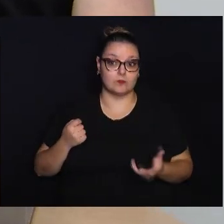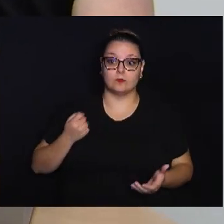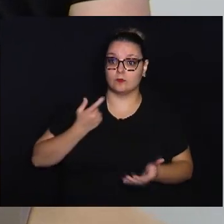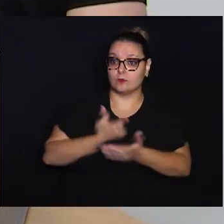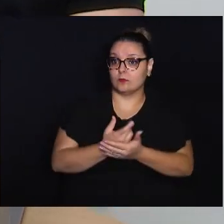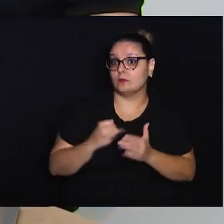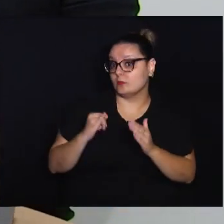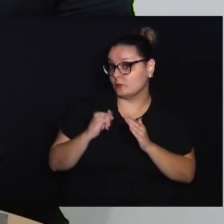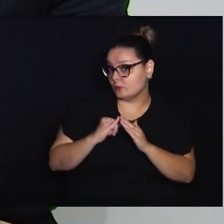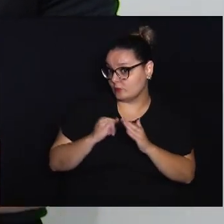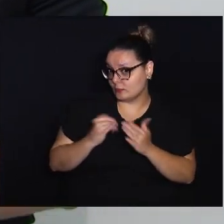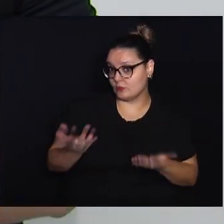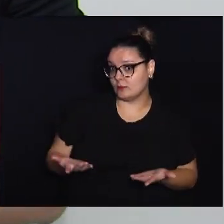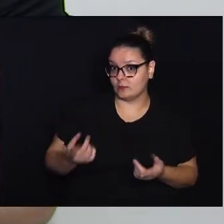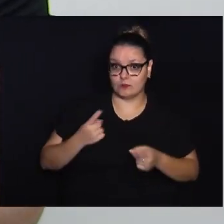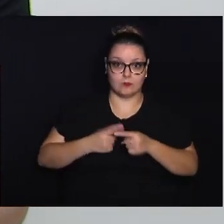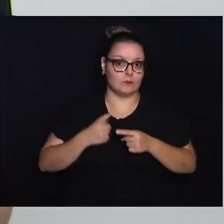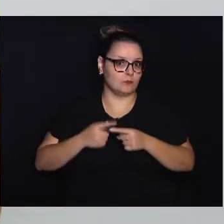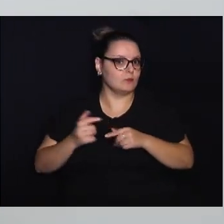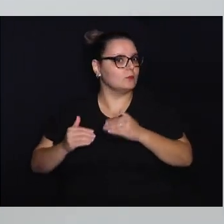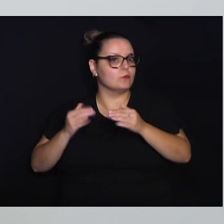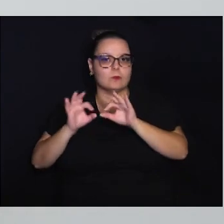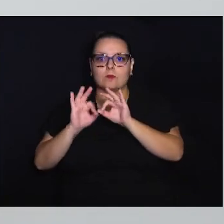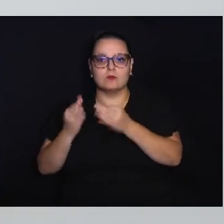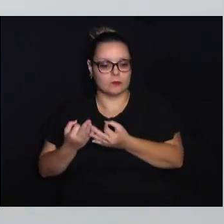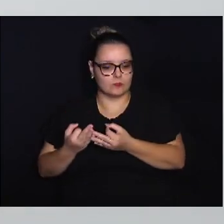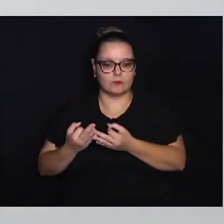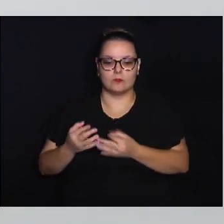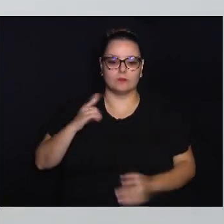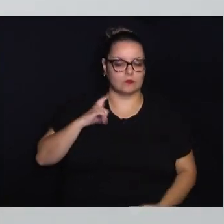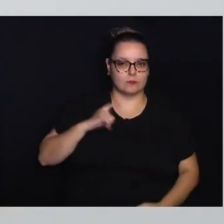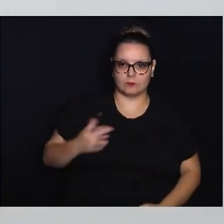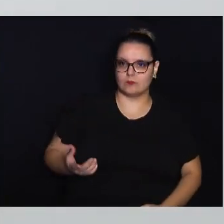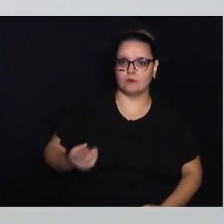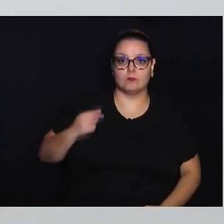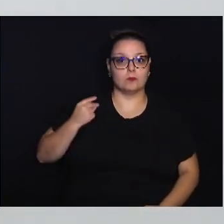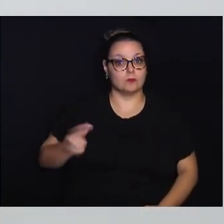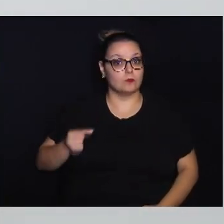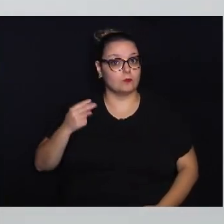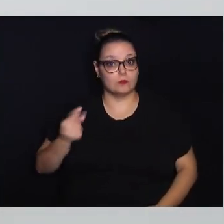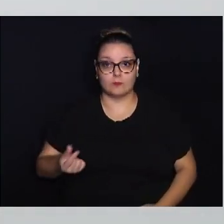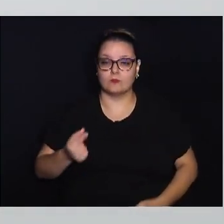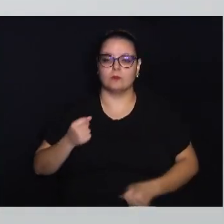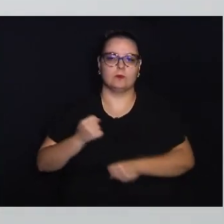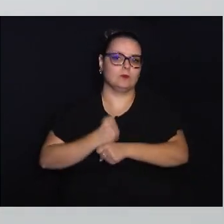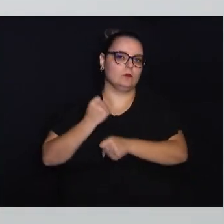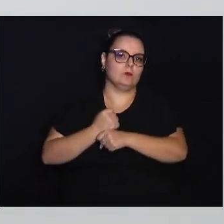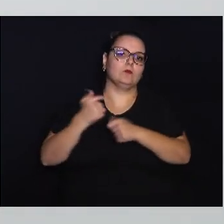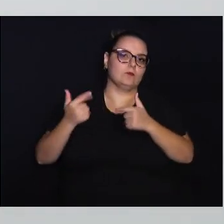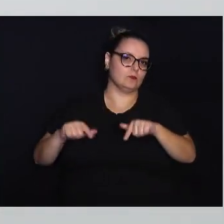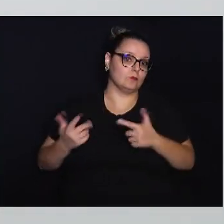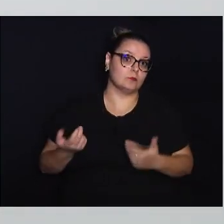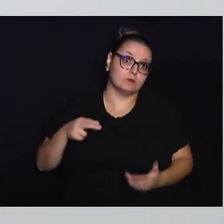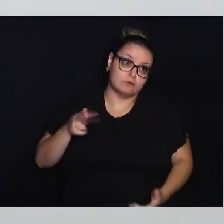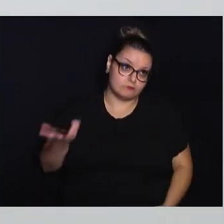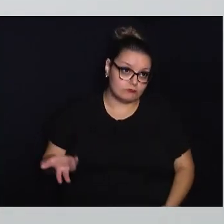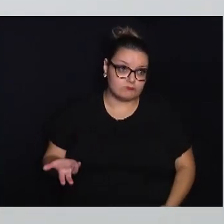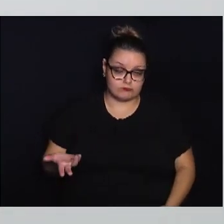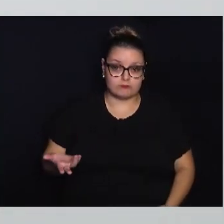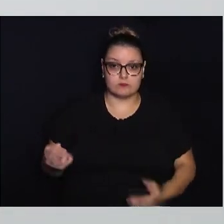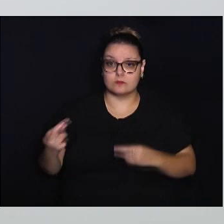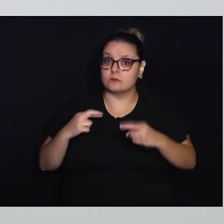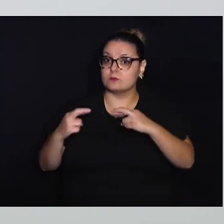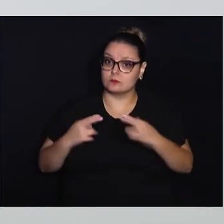pretende adquirir um imóvel porque você vai construir uma família, você vai residir por vários anos naquele lugar, ou se